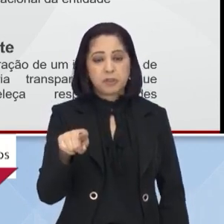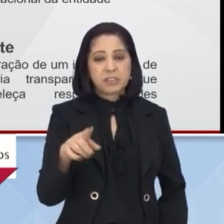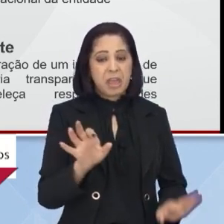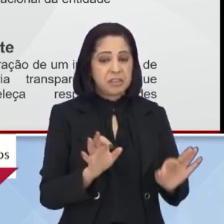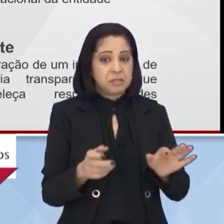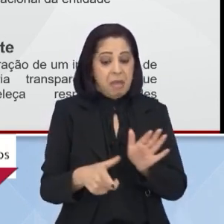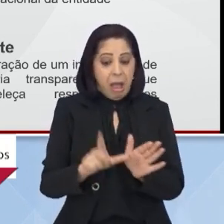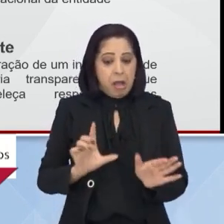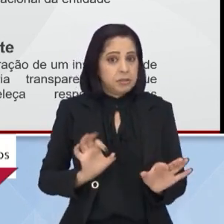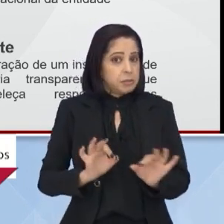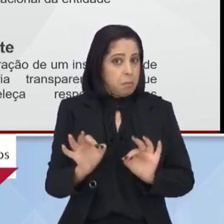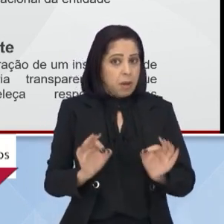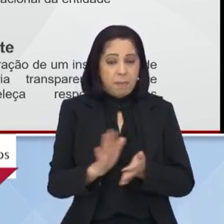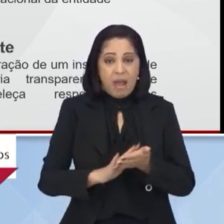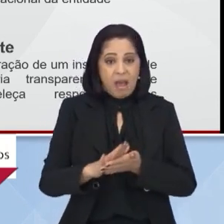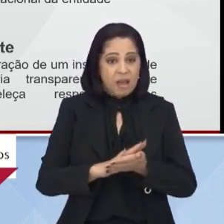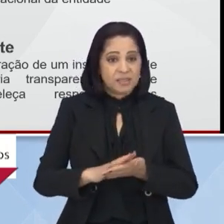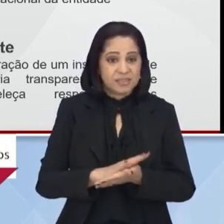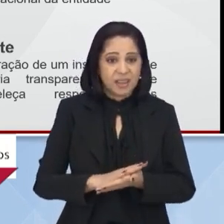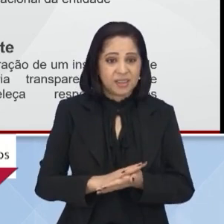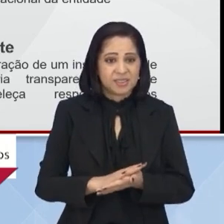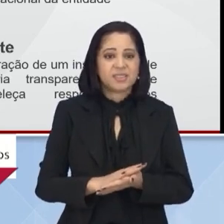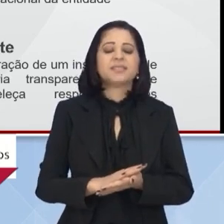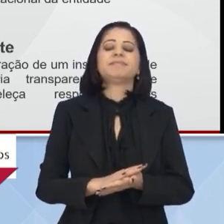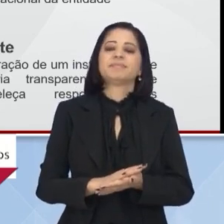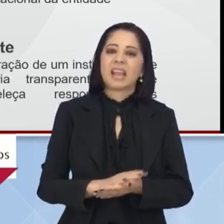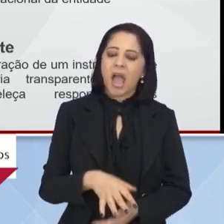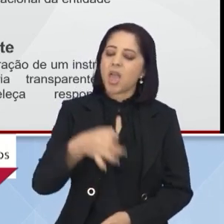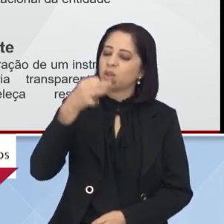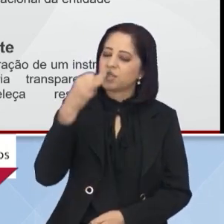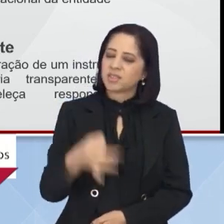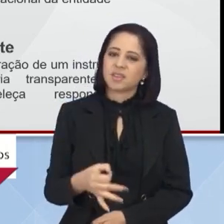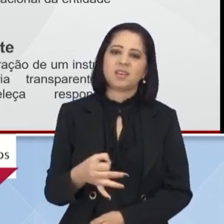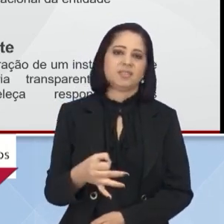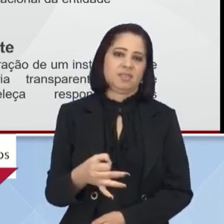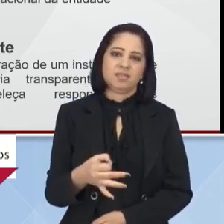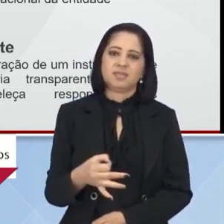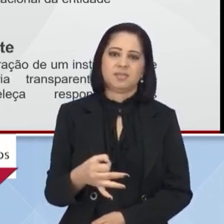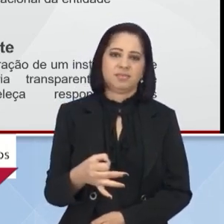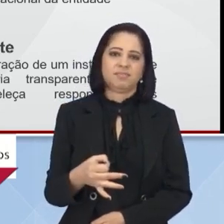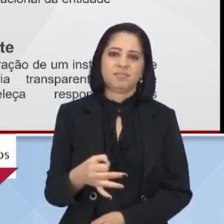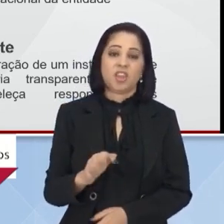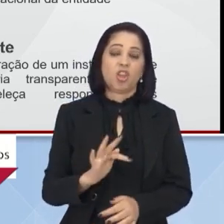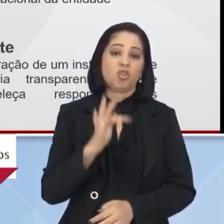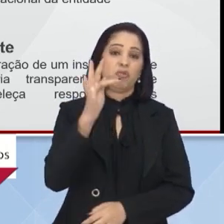planejamento a chance de insucesso É quase de 100%